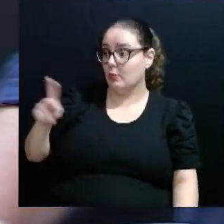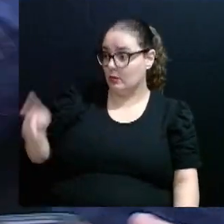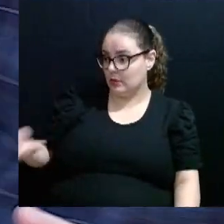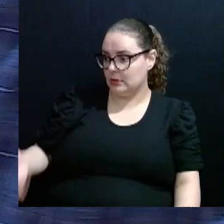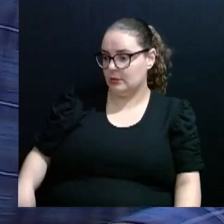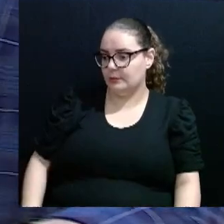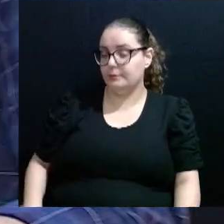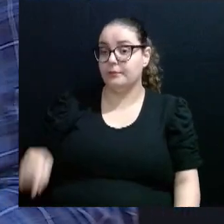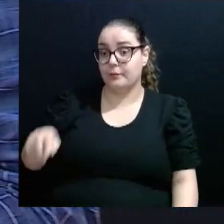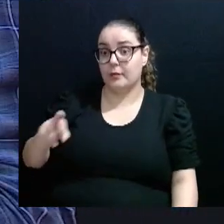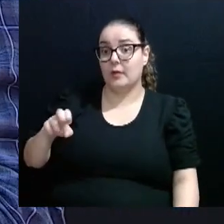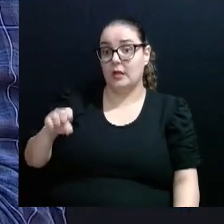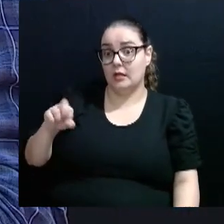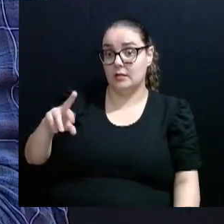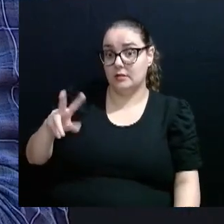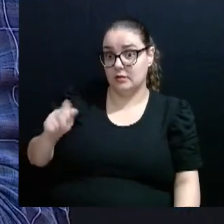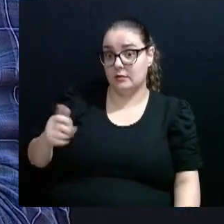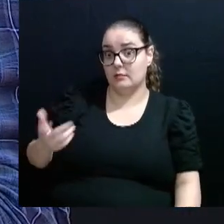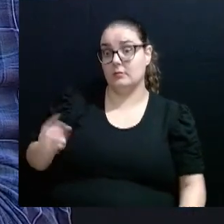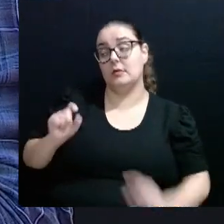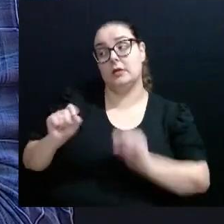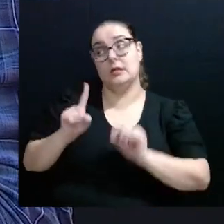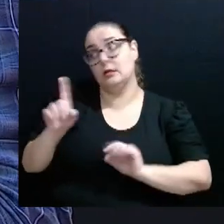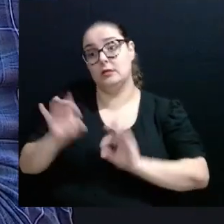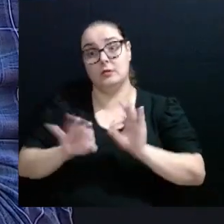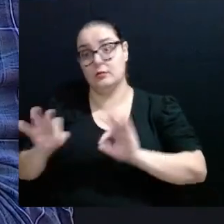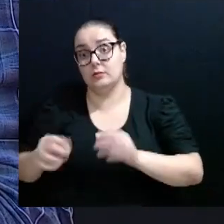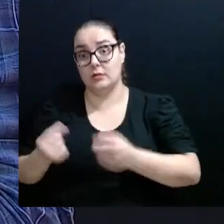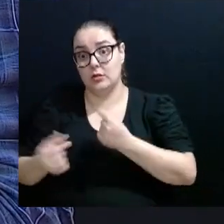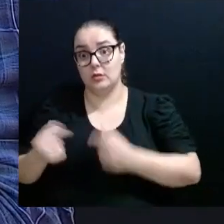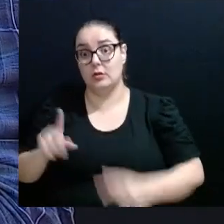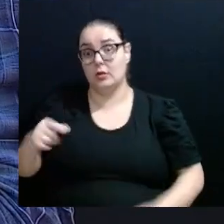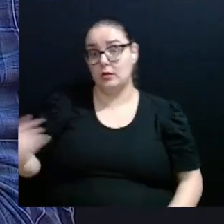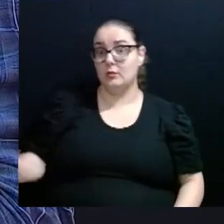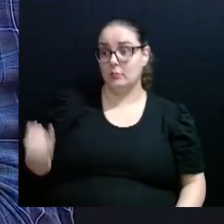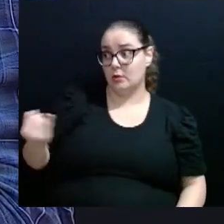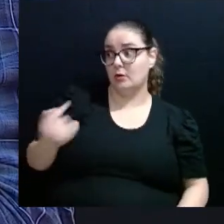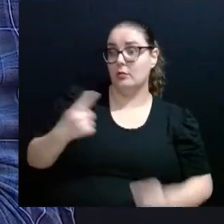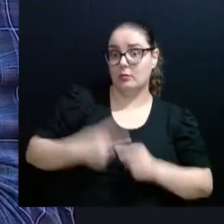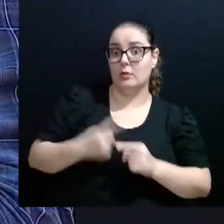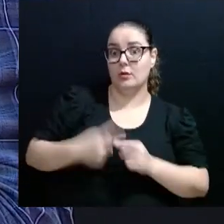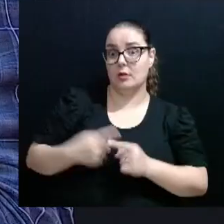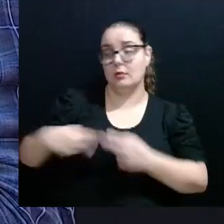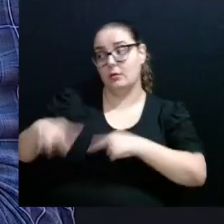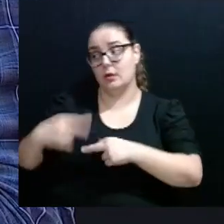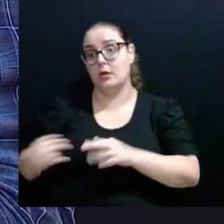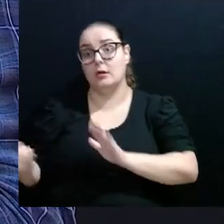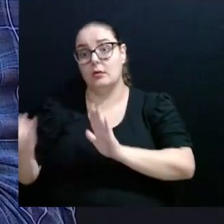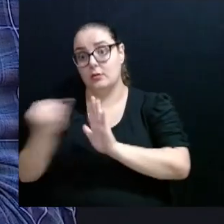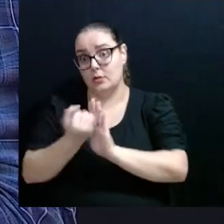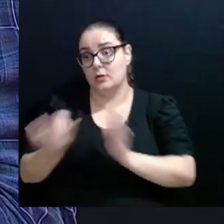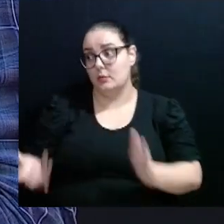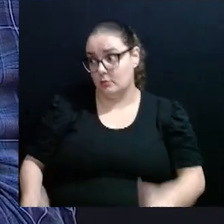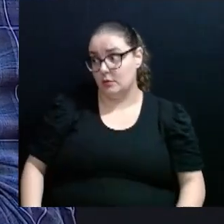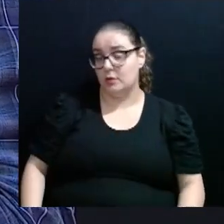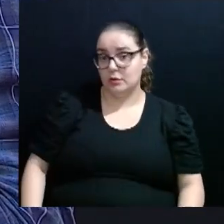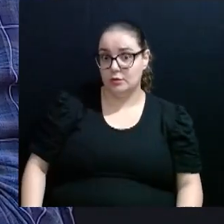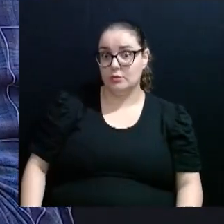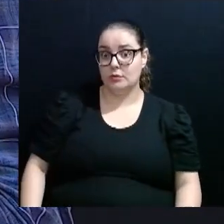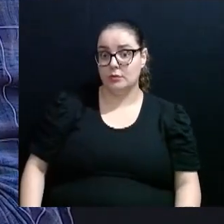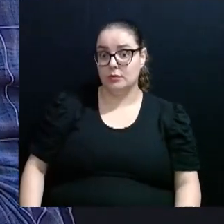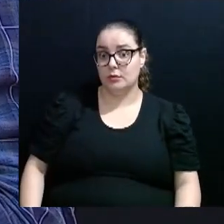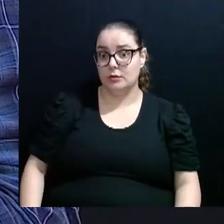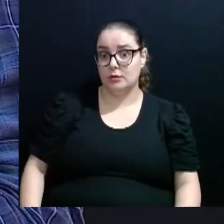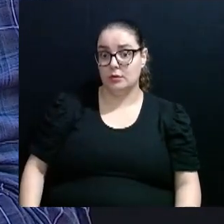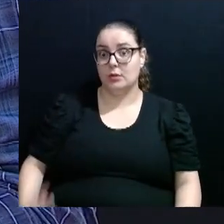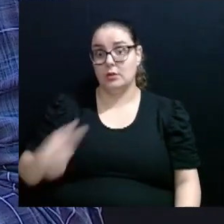também para quem não se organizou financeiramente é fundamental para essa questão dos impostos, porque não pode deixar de